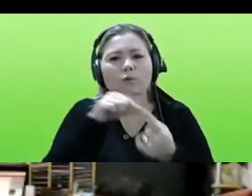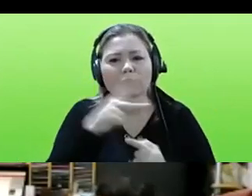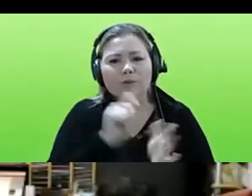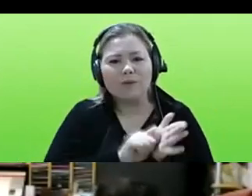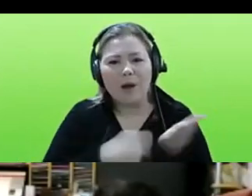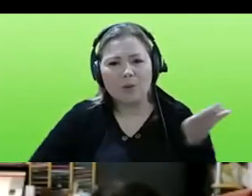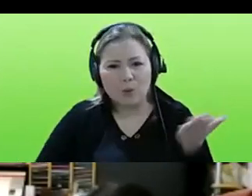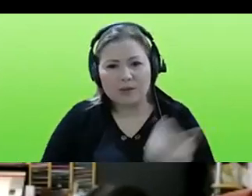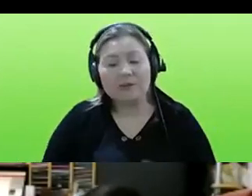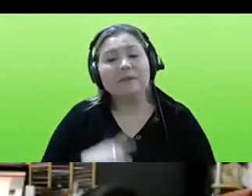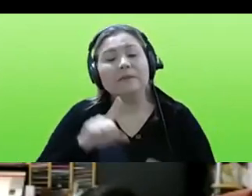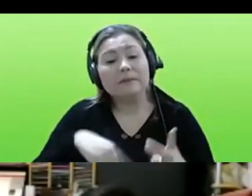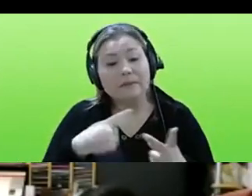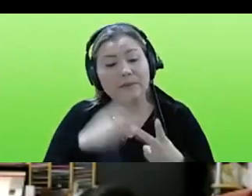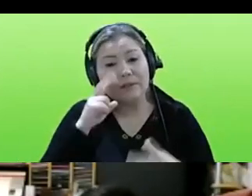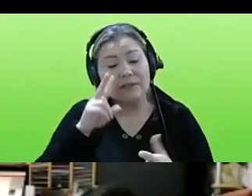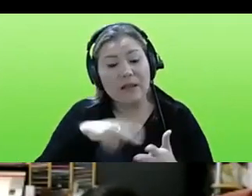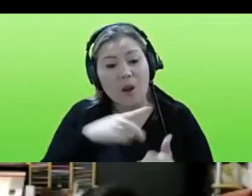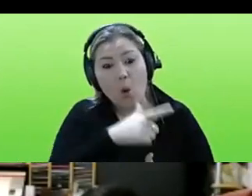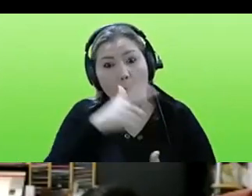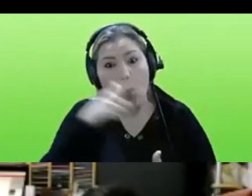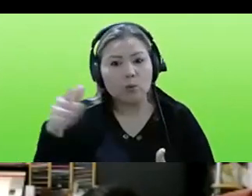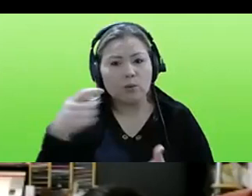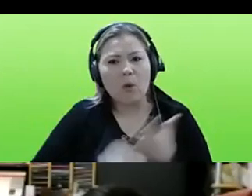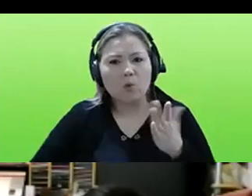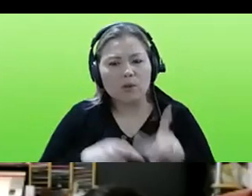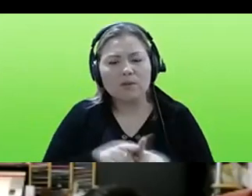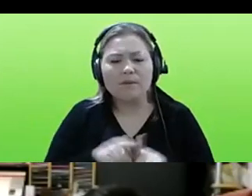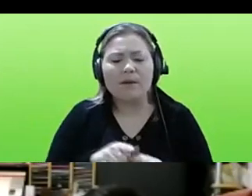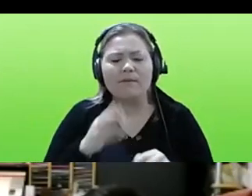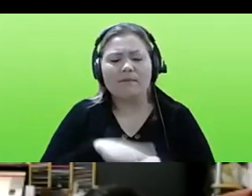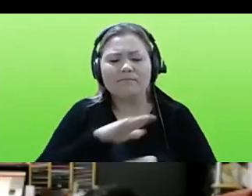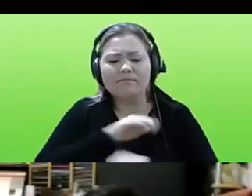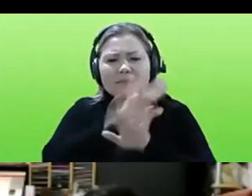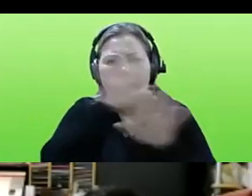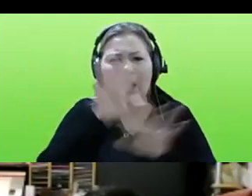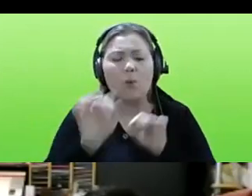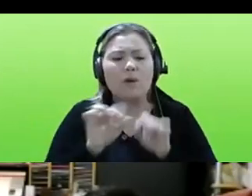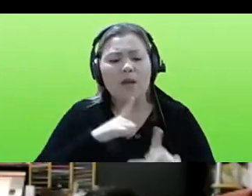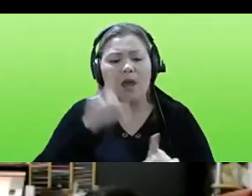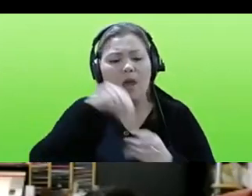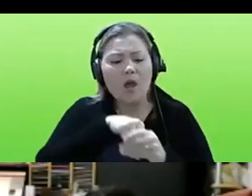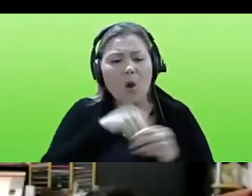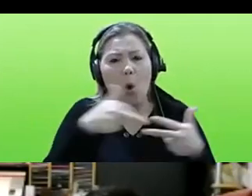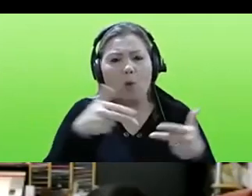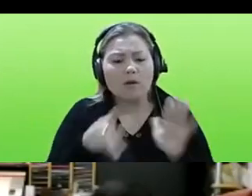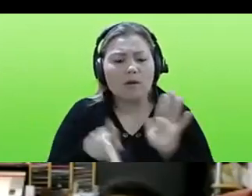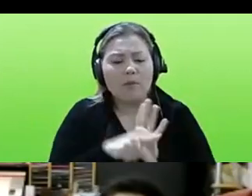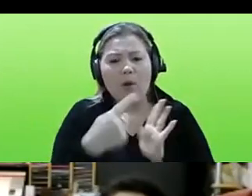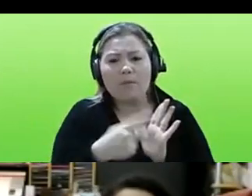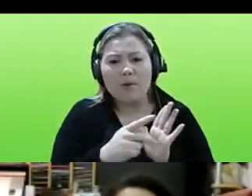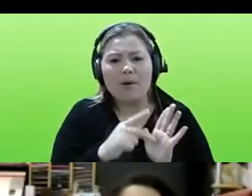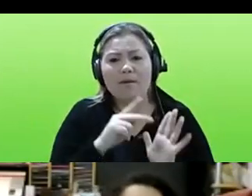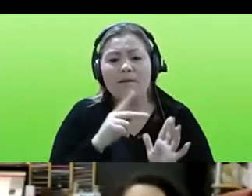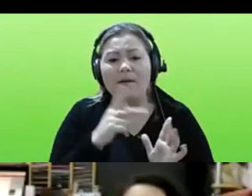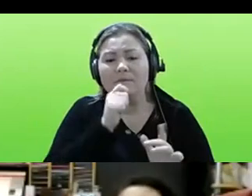ainda, depois de ler esses outros autores, vai ficar claro que tem coisas ali que o próprio Hegel não se deu conta,